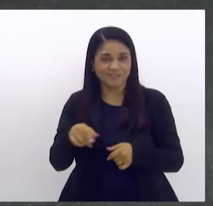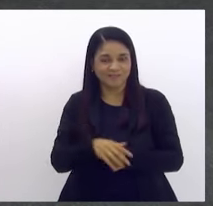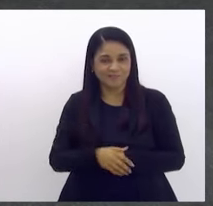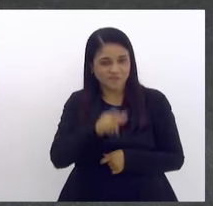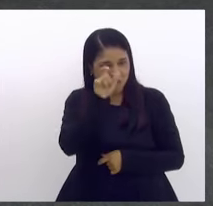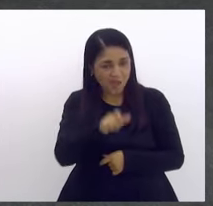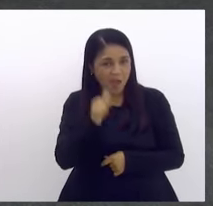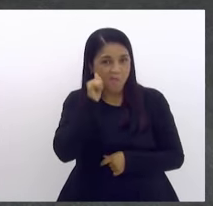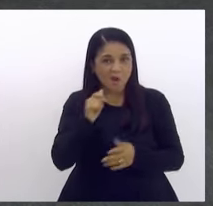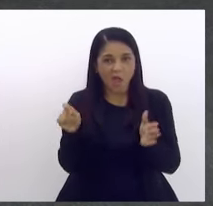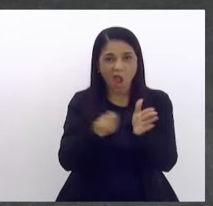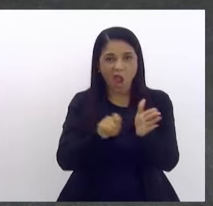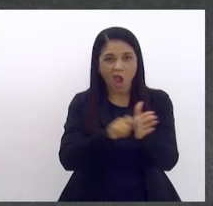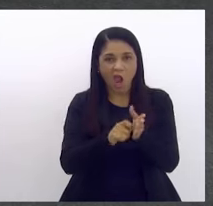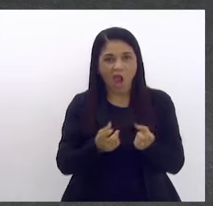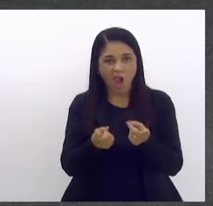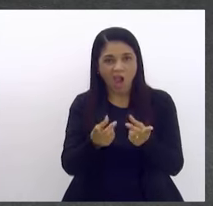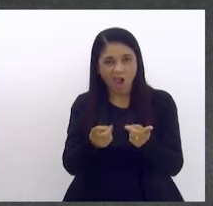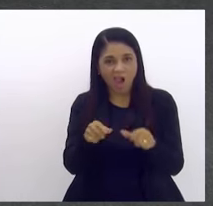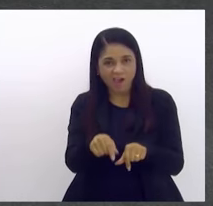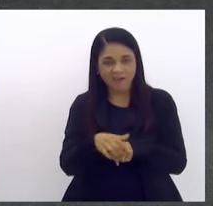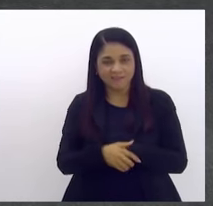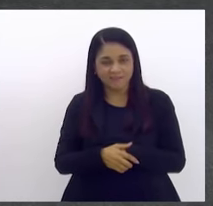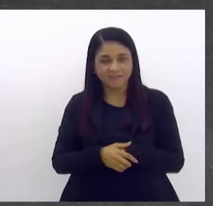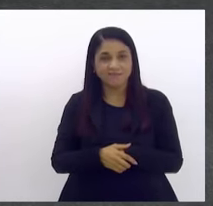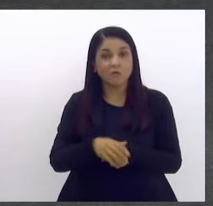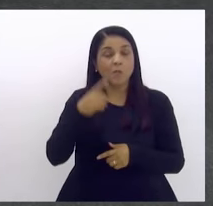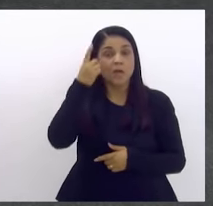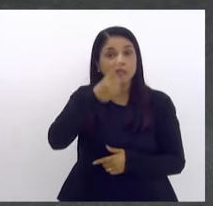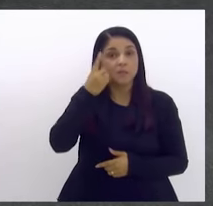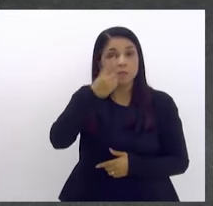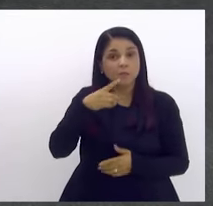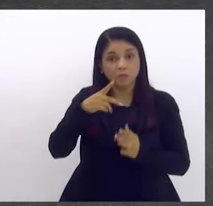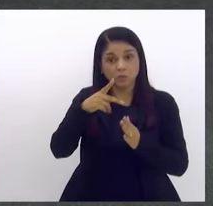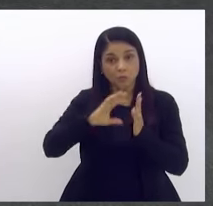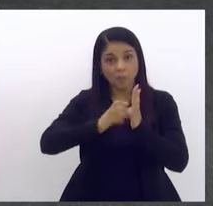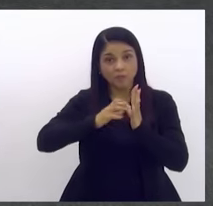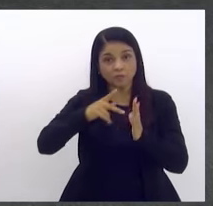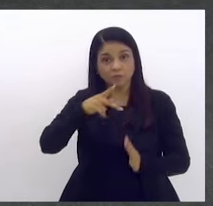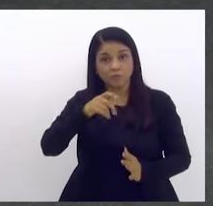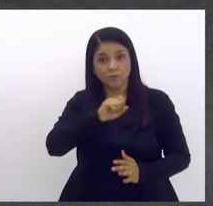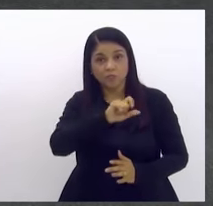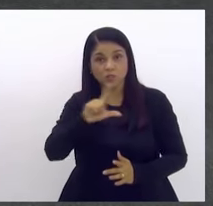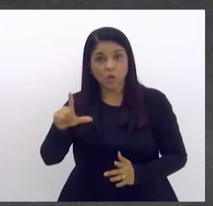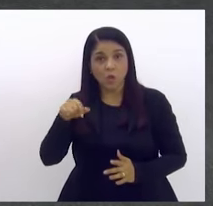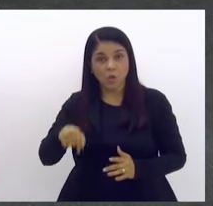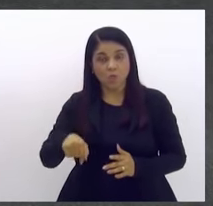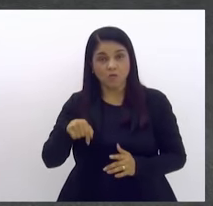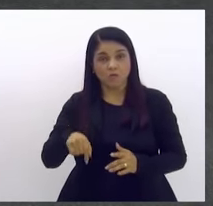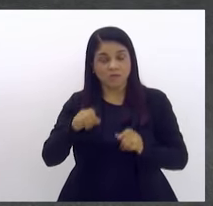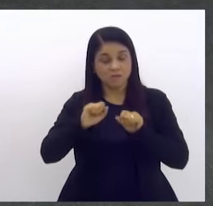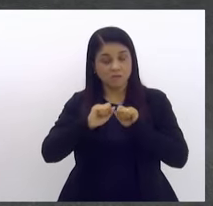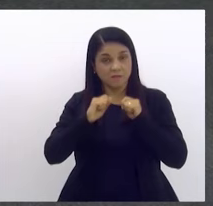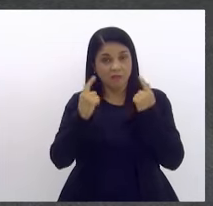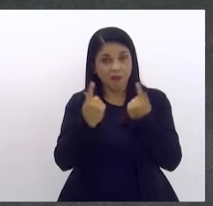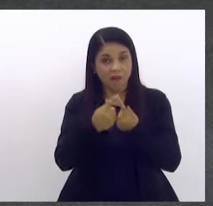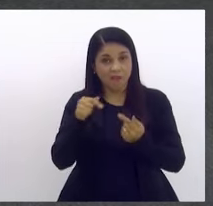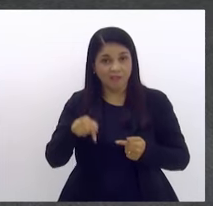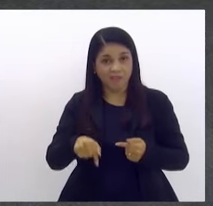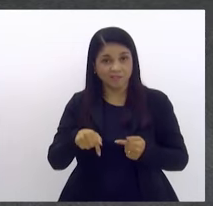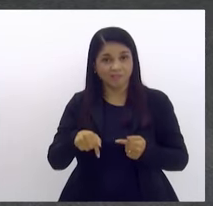Falo e repito em alto bom som. Foi uma deputada do PSOL, desta casa da Assembleia Legislativa, que